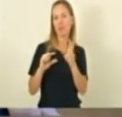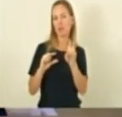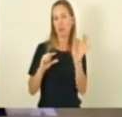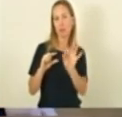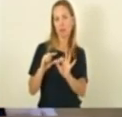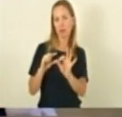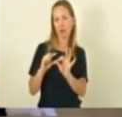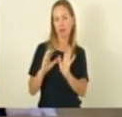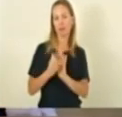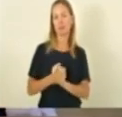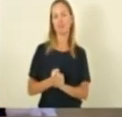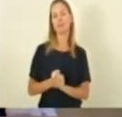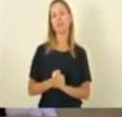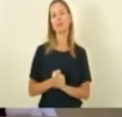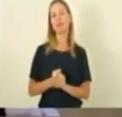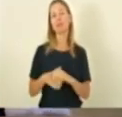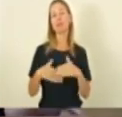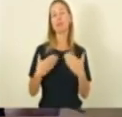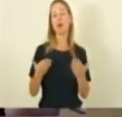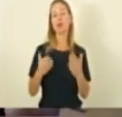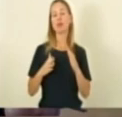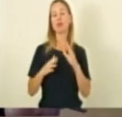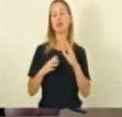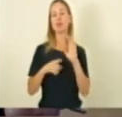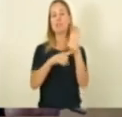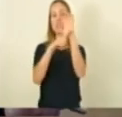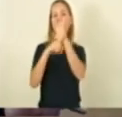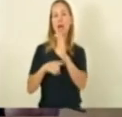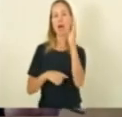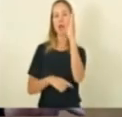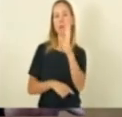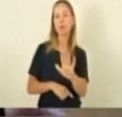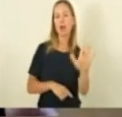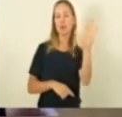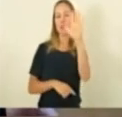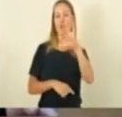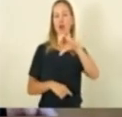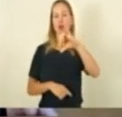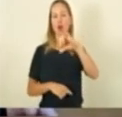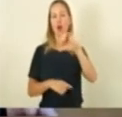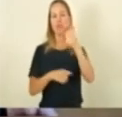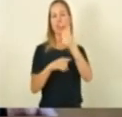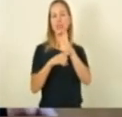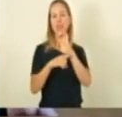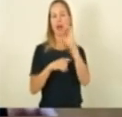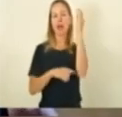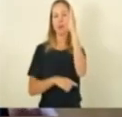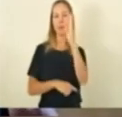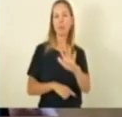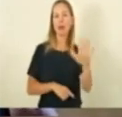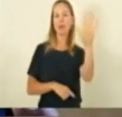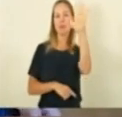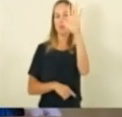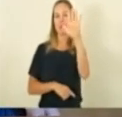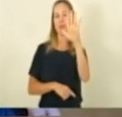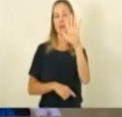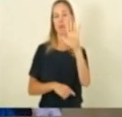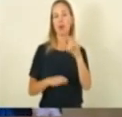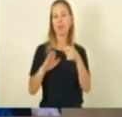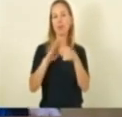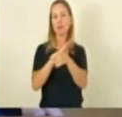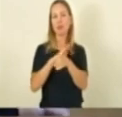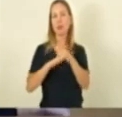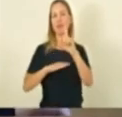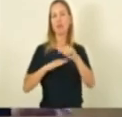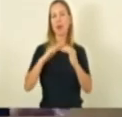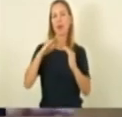E hoje, em vários estados brasileiros, em pelo menos 9 estados brasileiros, o investimento é acima